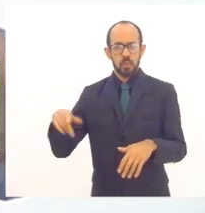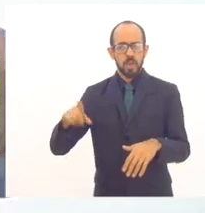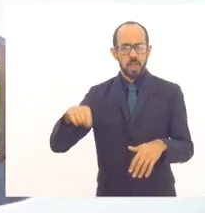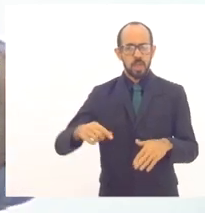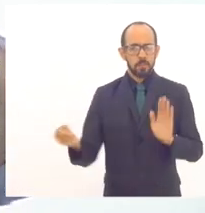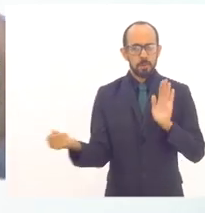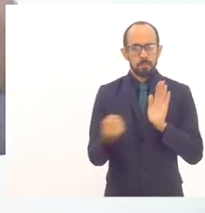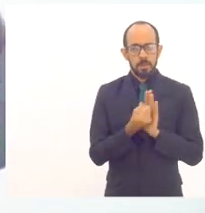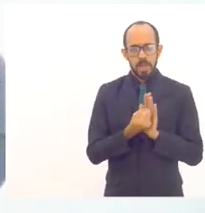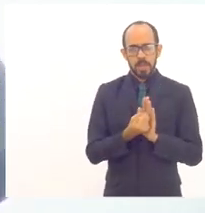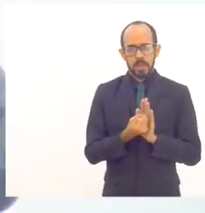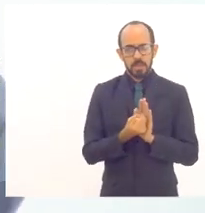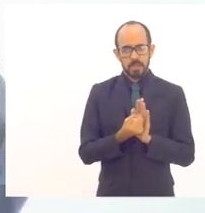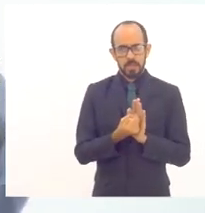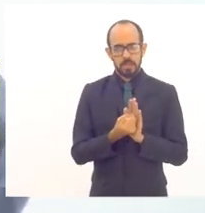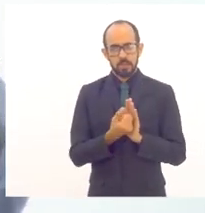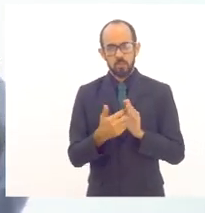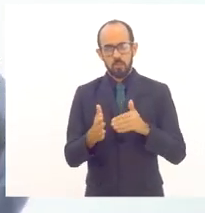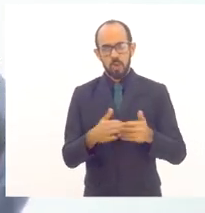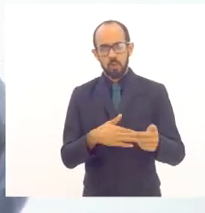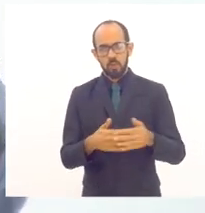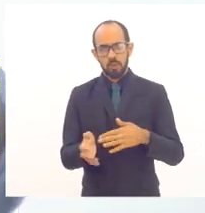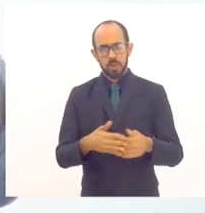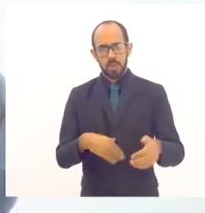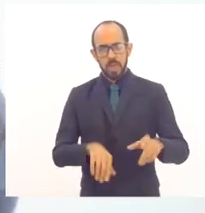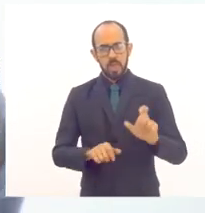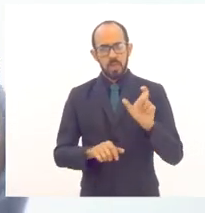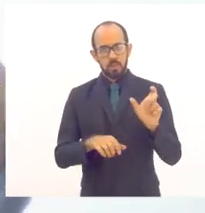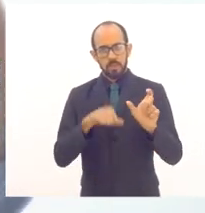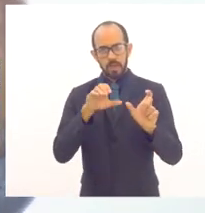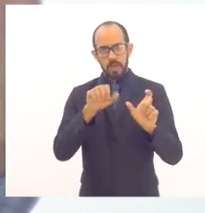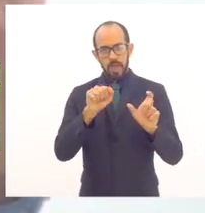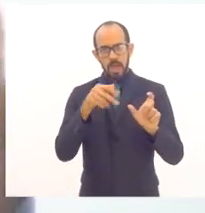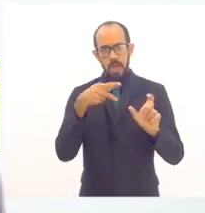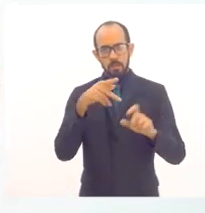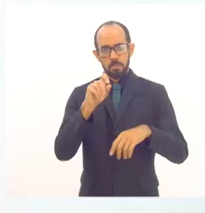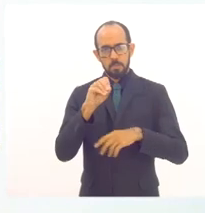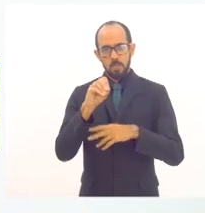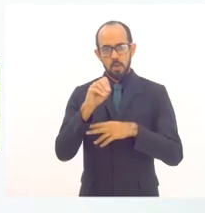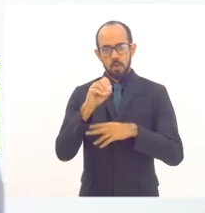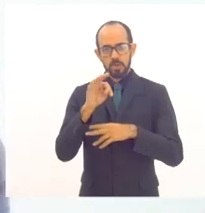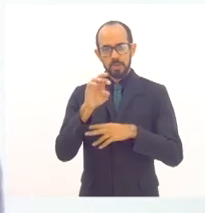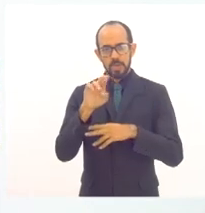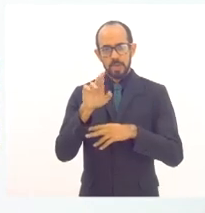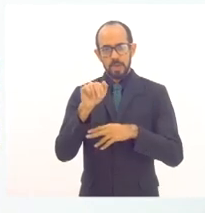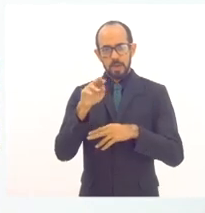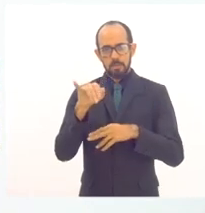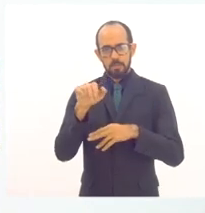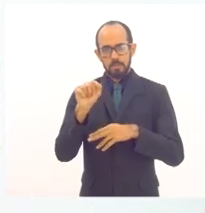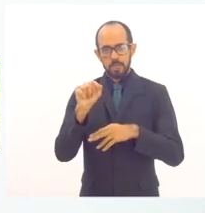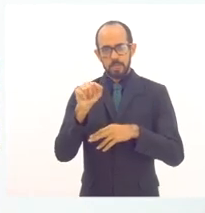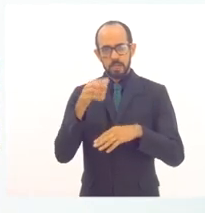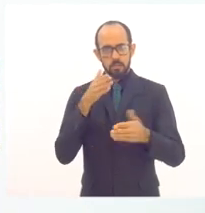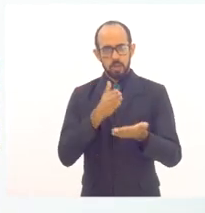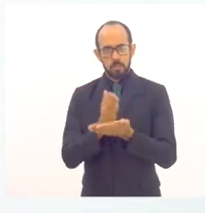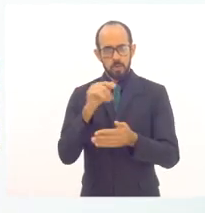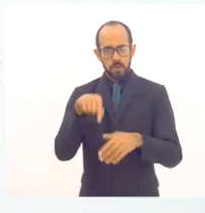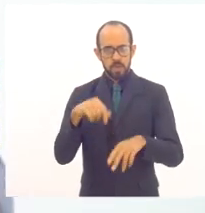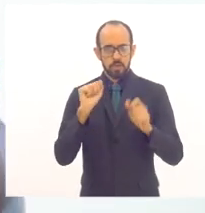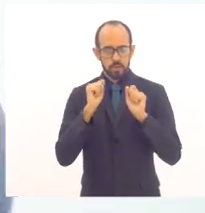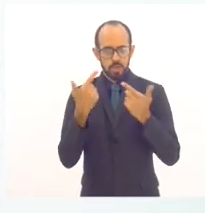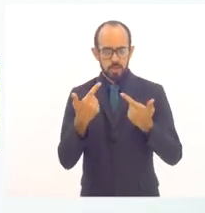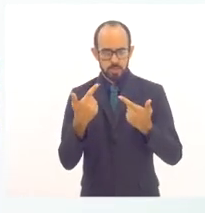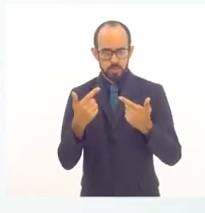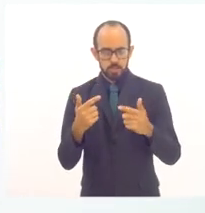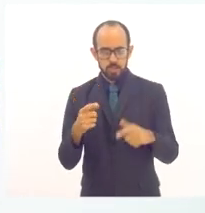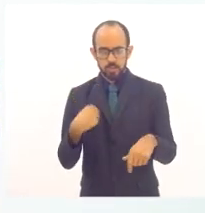Qualquer utilização do nome capoterapia pela capoeira tem que pagar para o detentor da marca. E passou aqui nessa casa, né? Então,